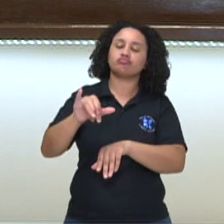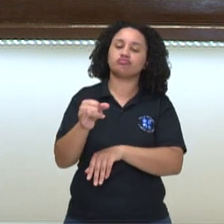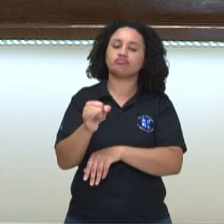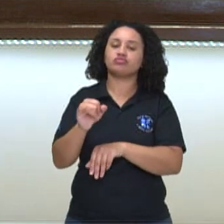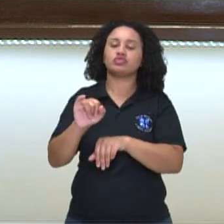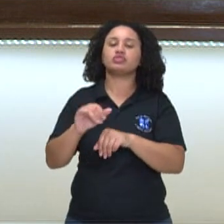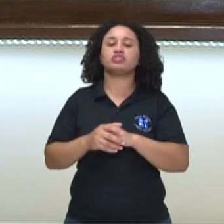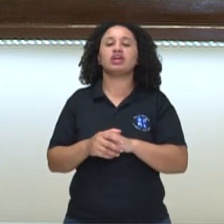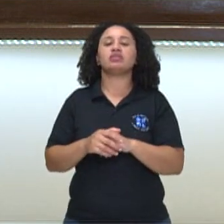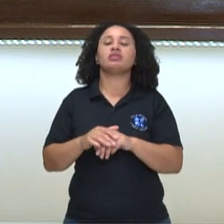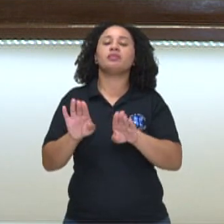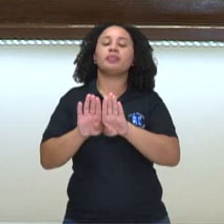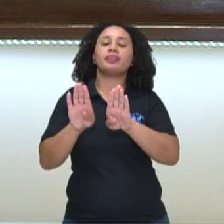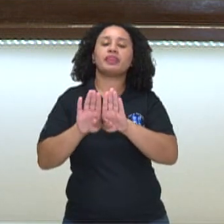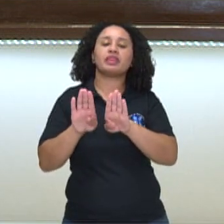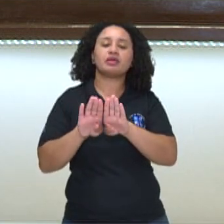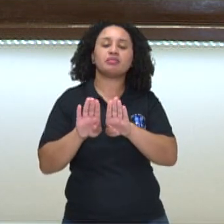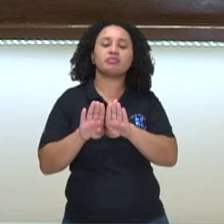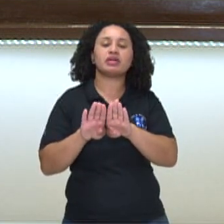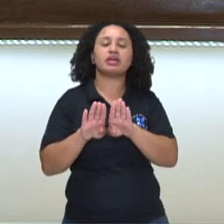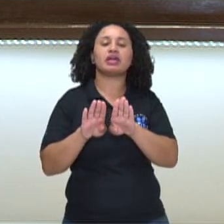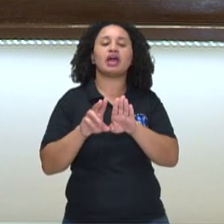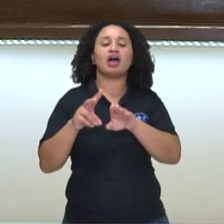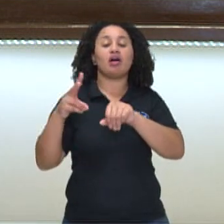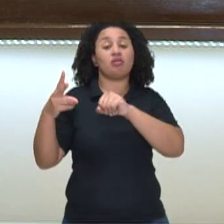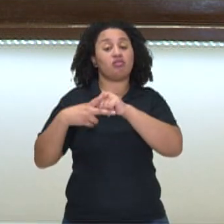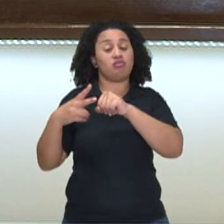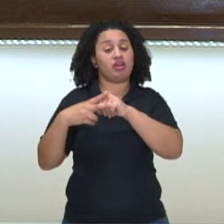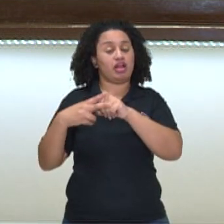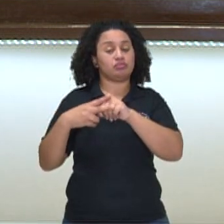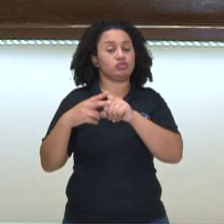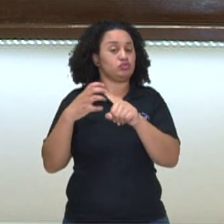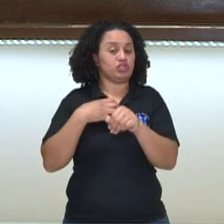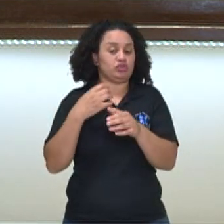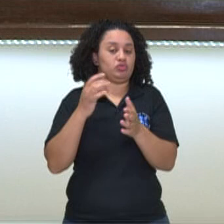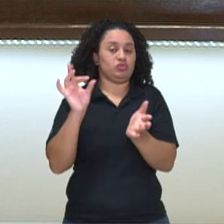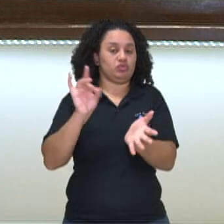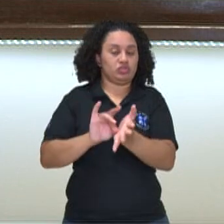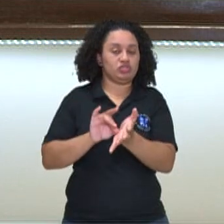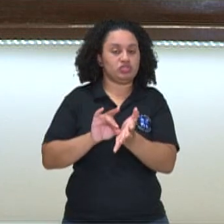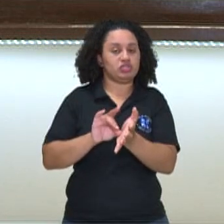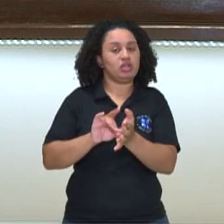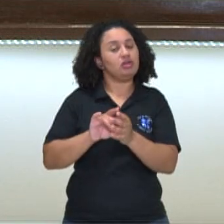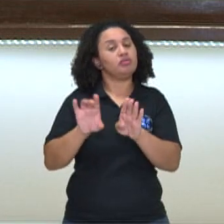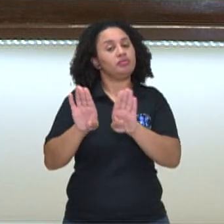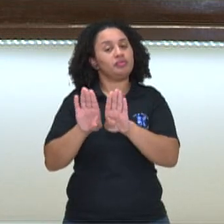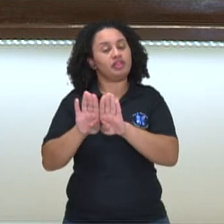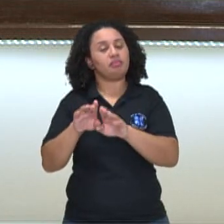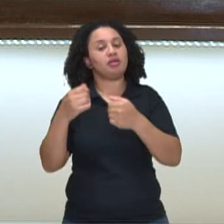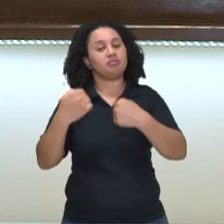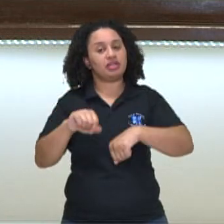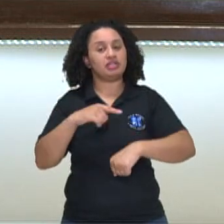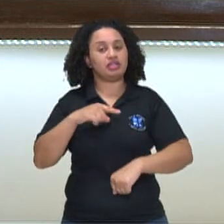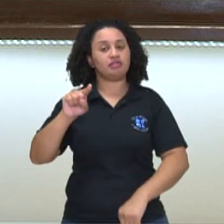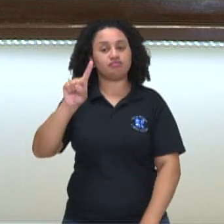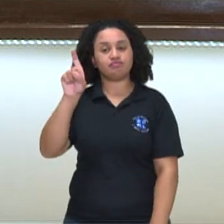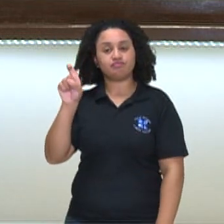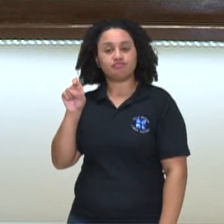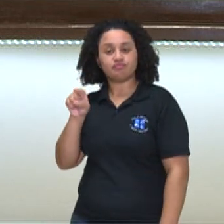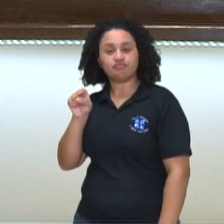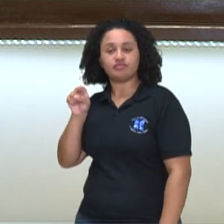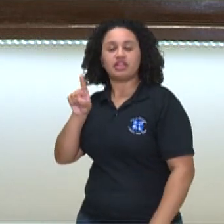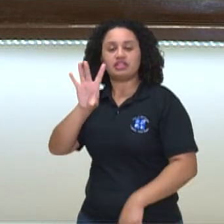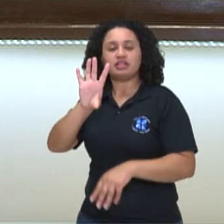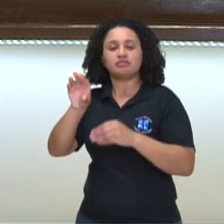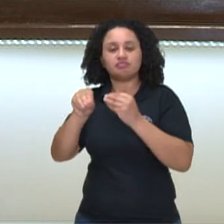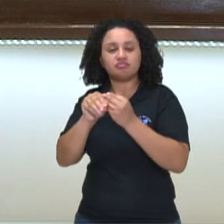do singular, no caso de does, o verbo sempre na forma base, acompanhado também do ponto de interrogação, do complemento da